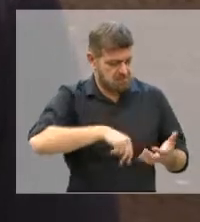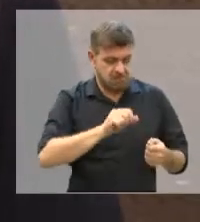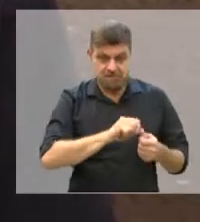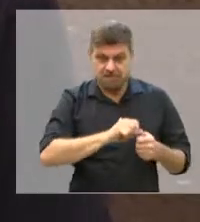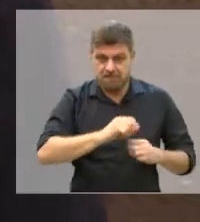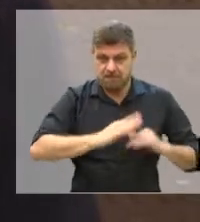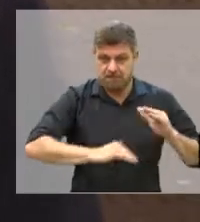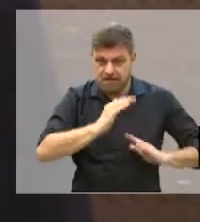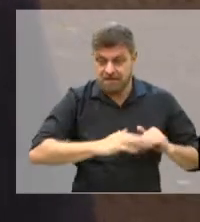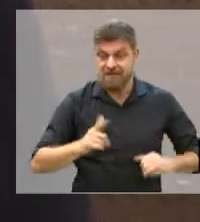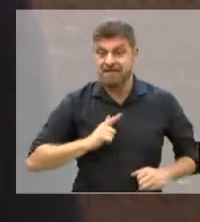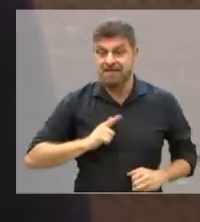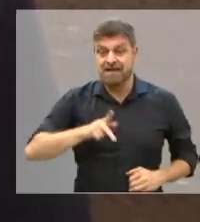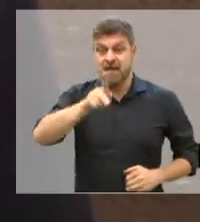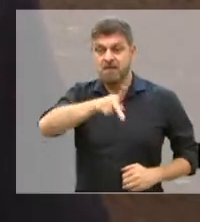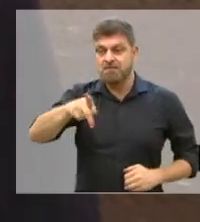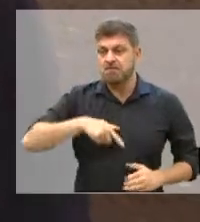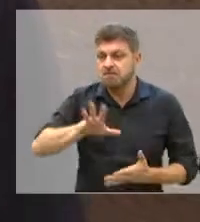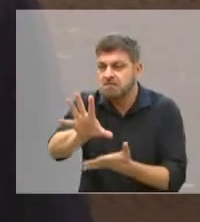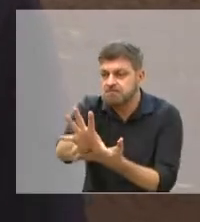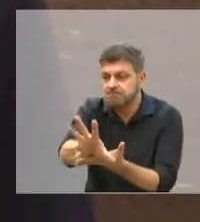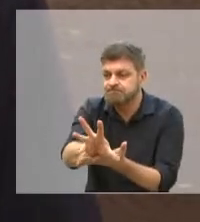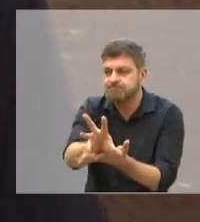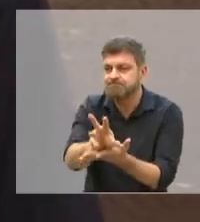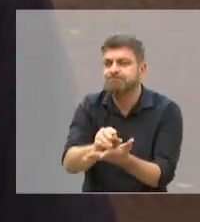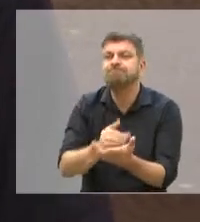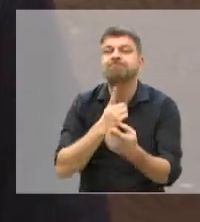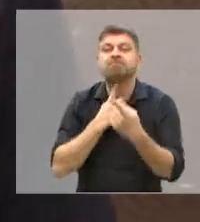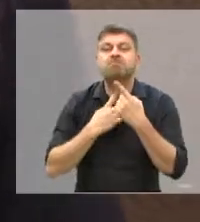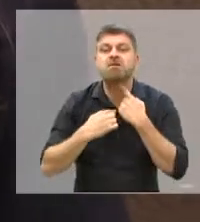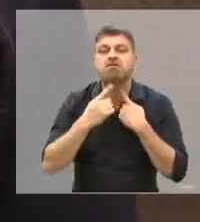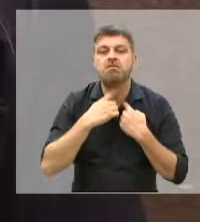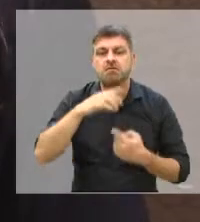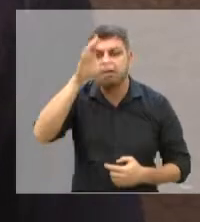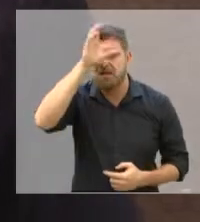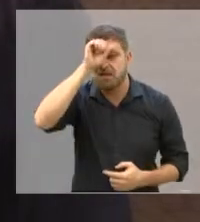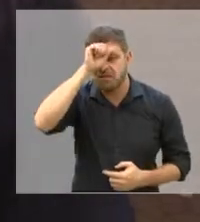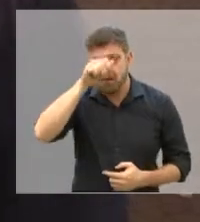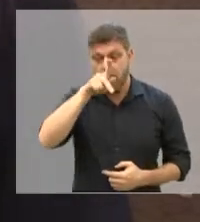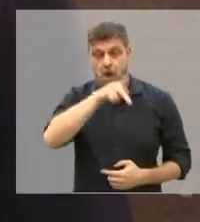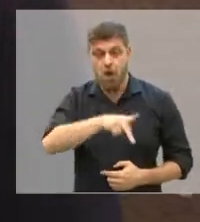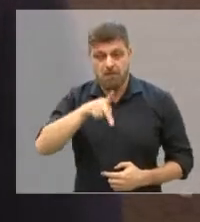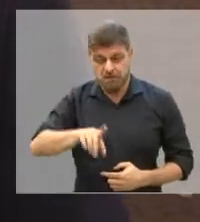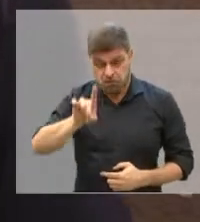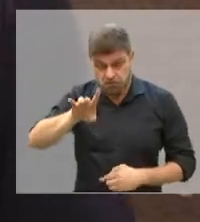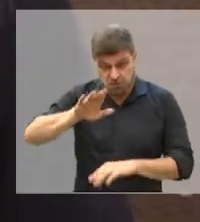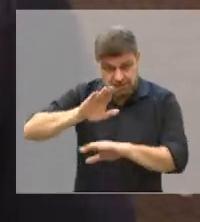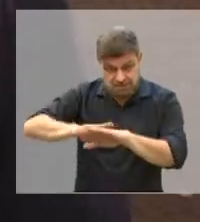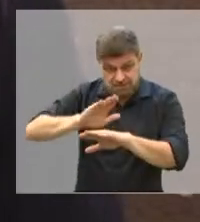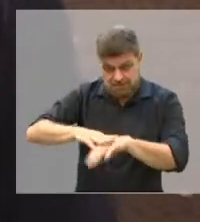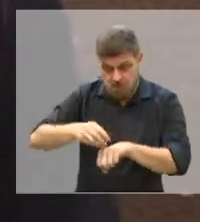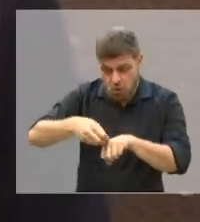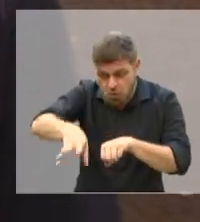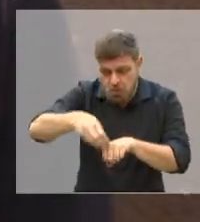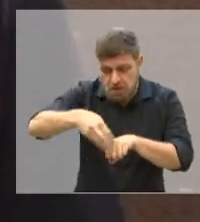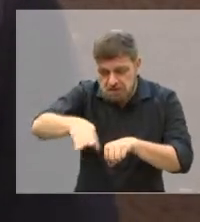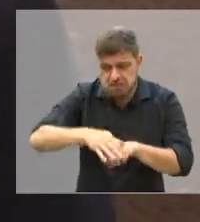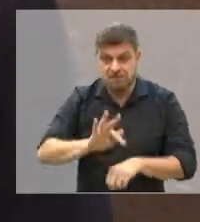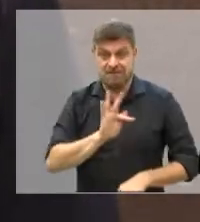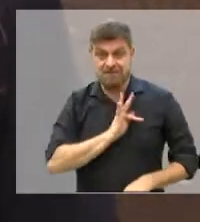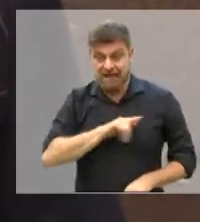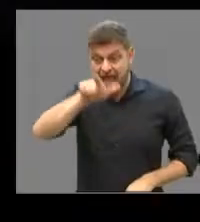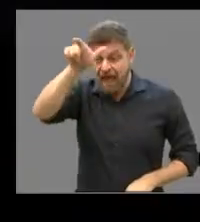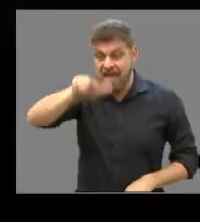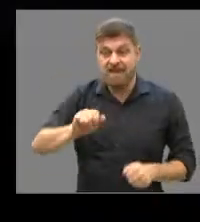de alguém para inspirar a vontade de aprender. Ele, mais do que passar conhecimento técnico, ele é formador